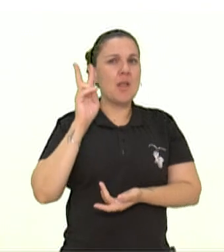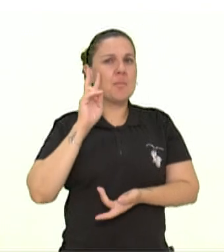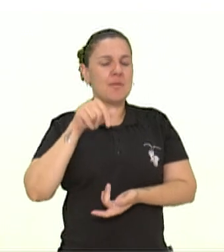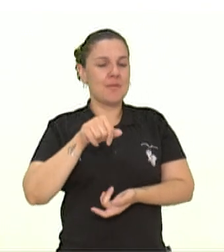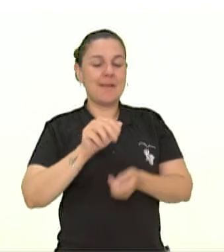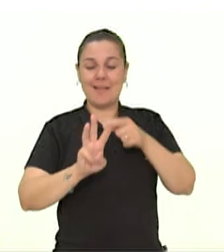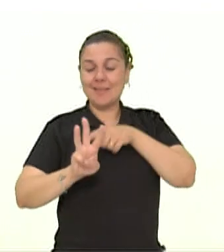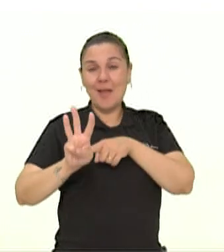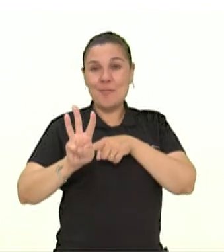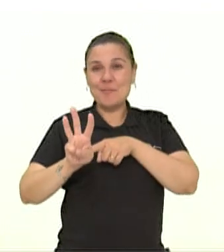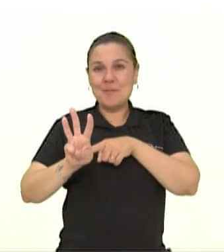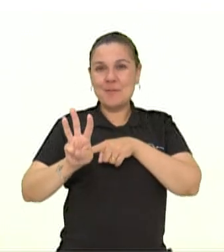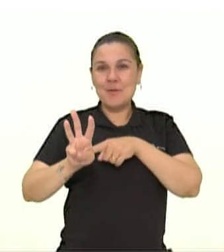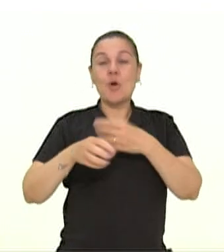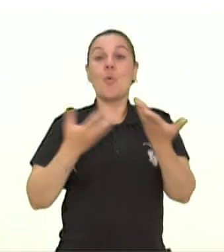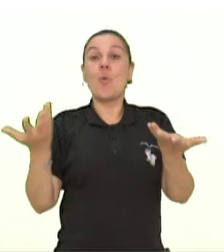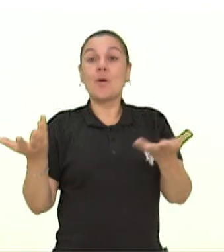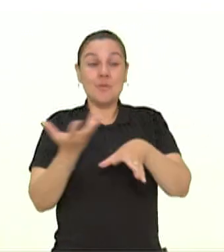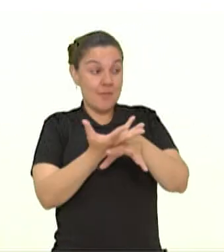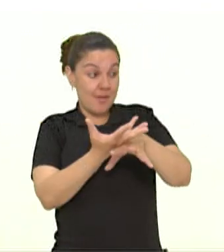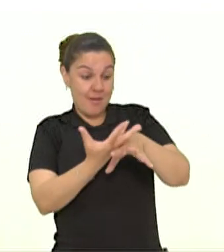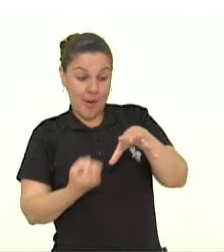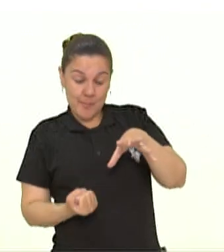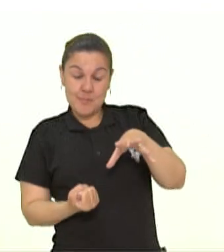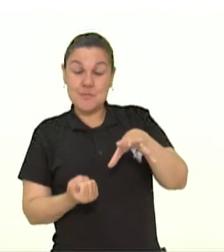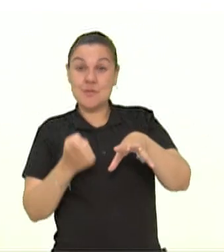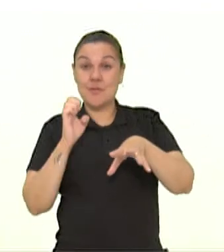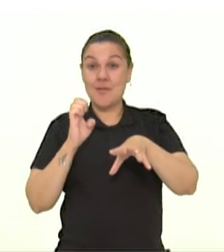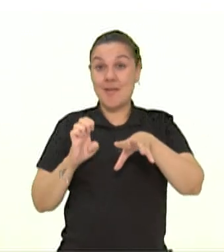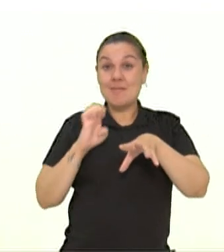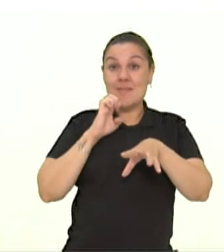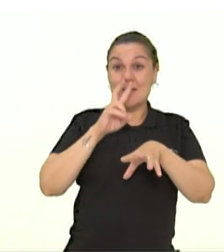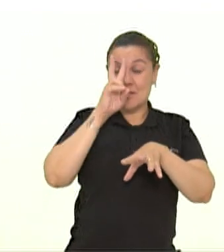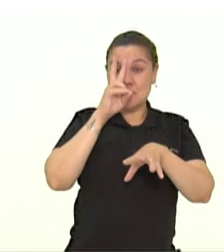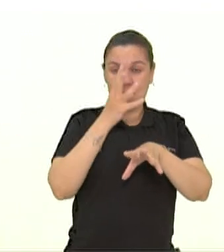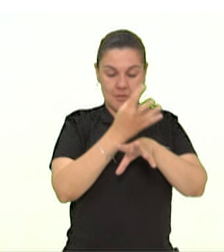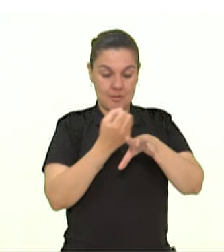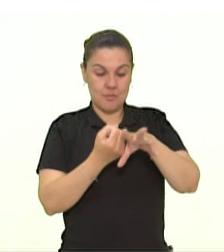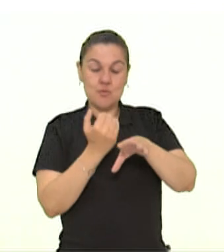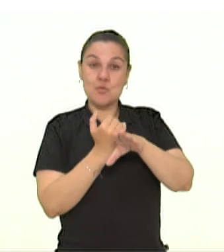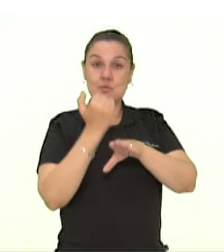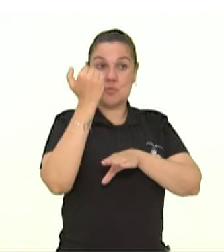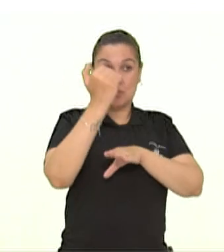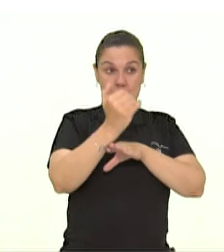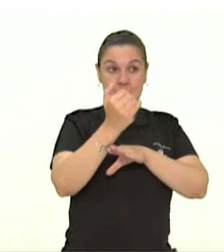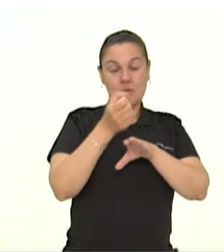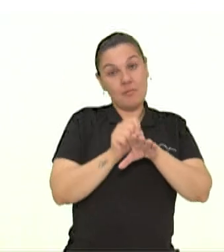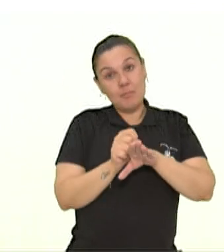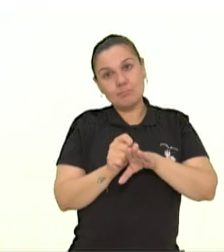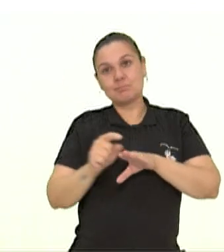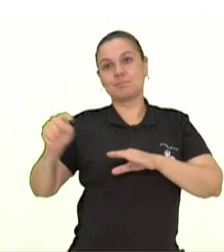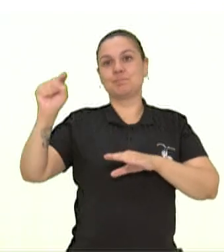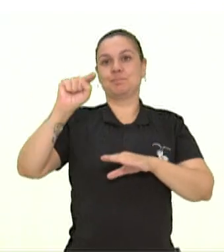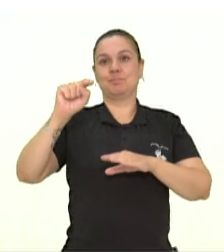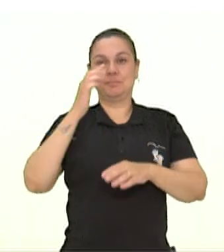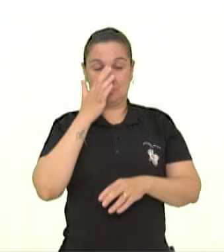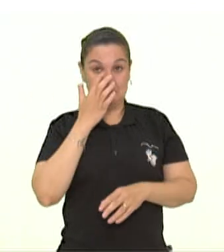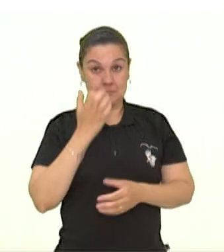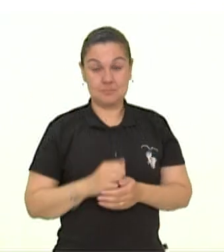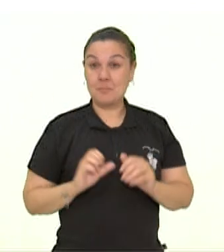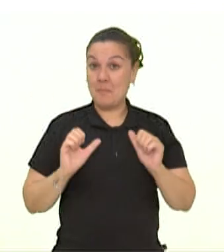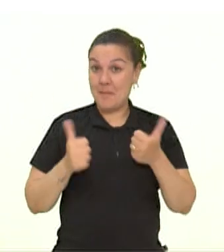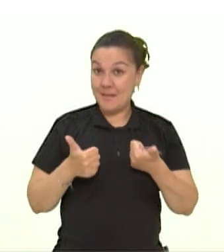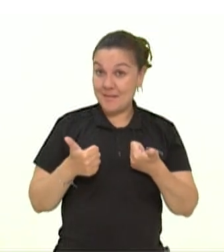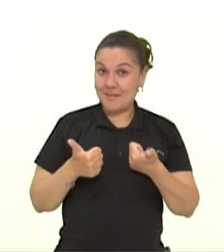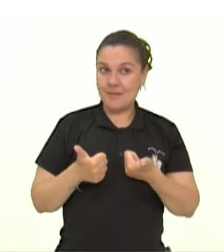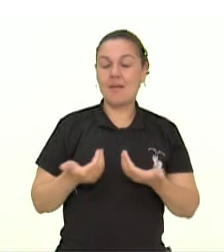trabalho, que é o quanto o material vai absorver de energia. Então, se a luz chegar com a energia superior, cara, o material vai liberar um elétron. Beleza?